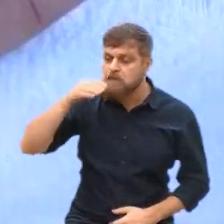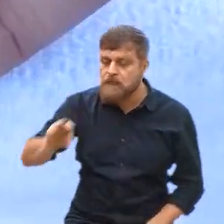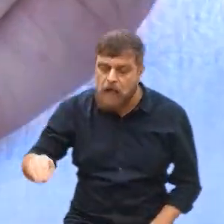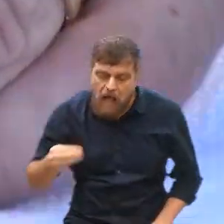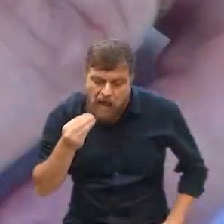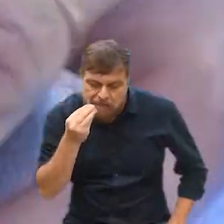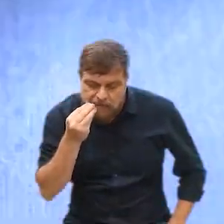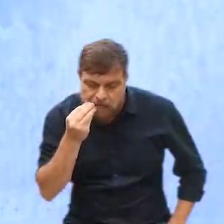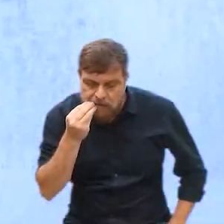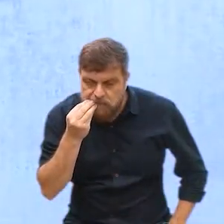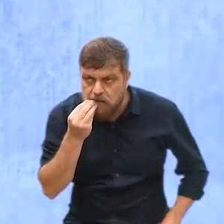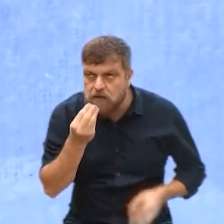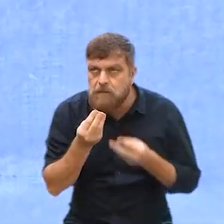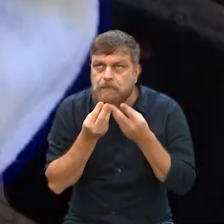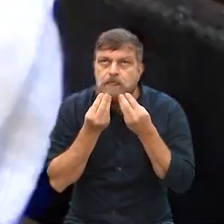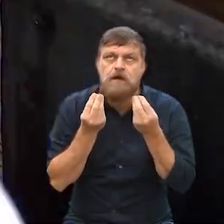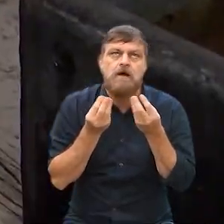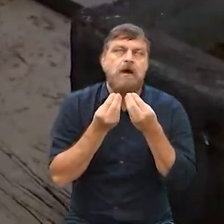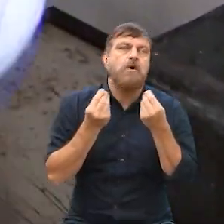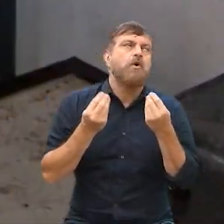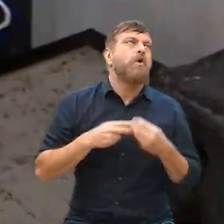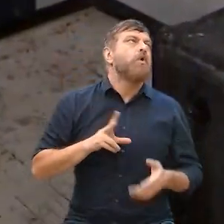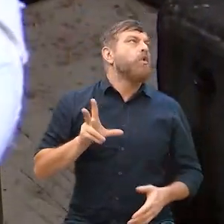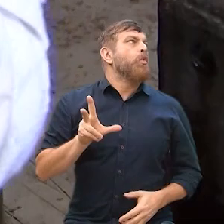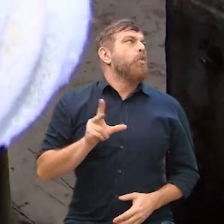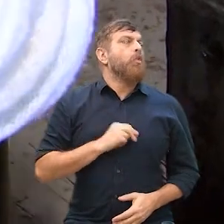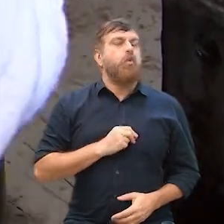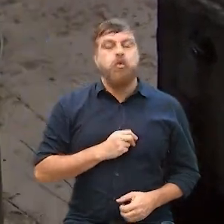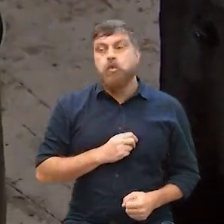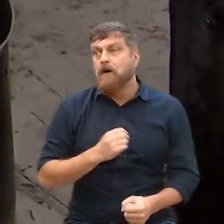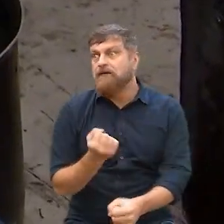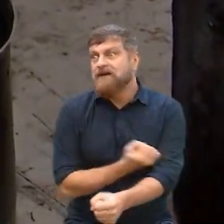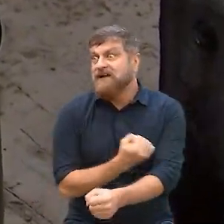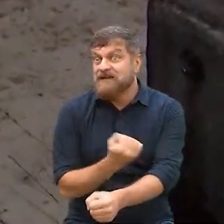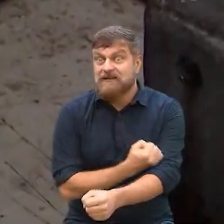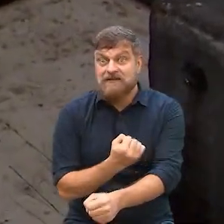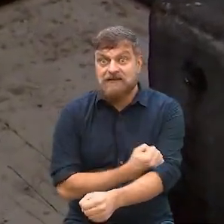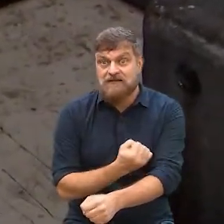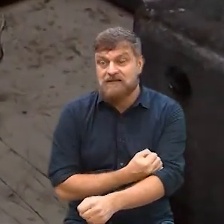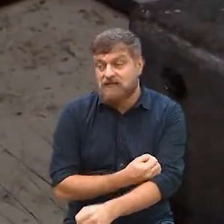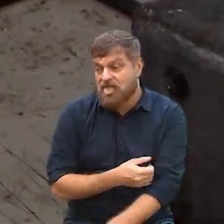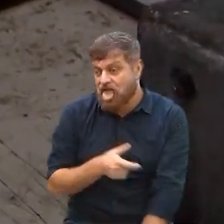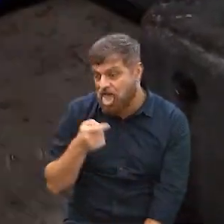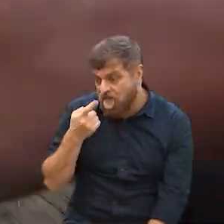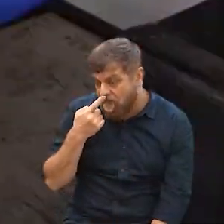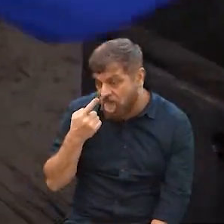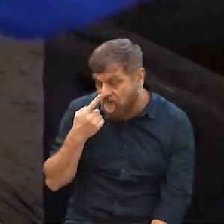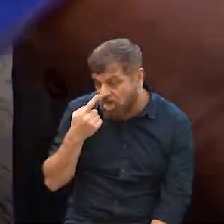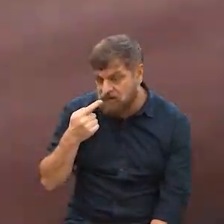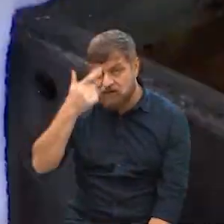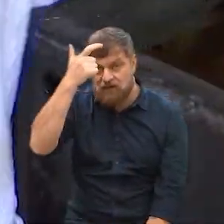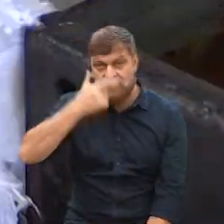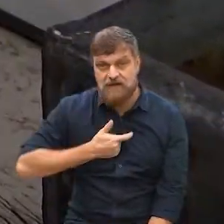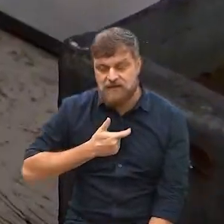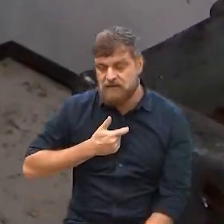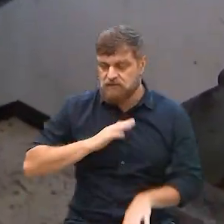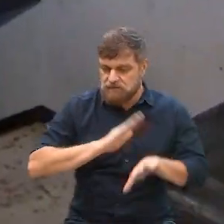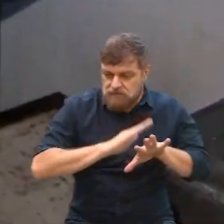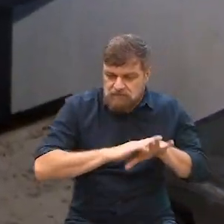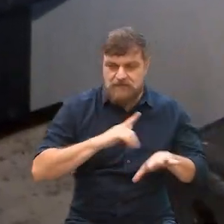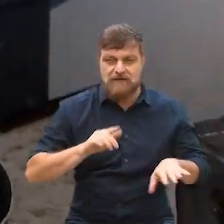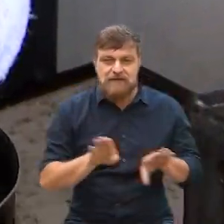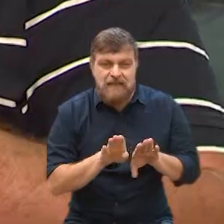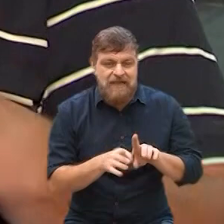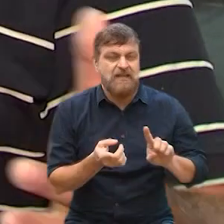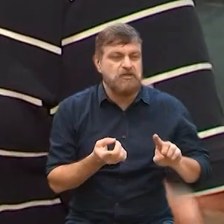apaixonando. E foi aonde a gente resolveu fazer também em casa, para amigos,